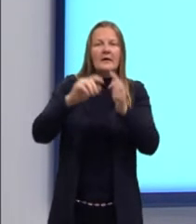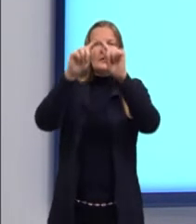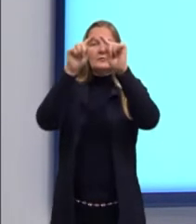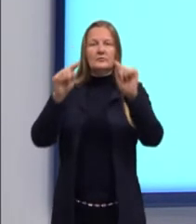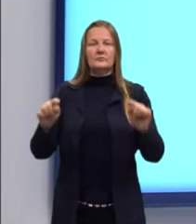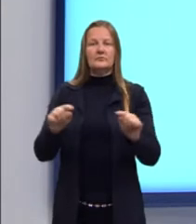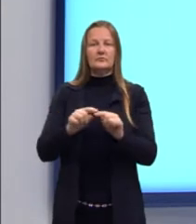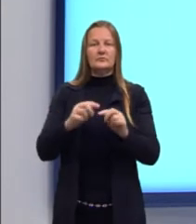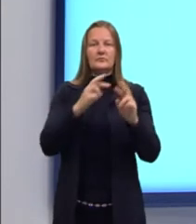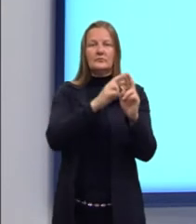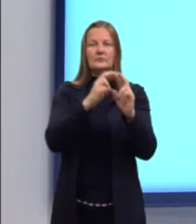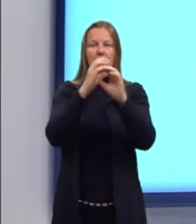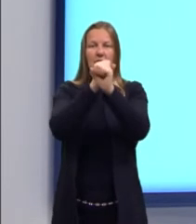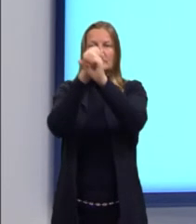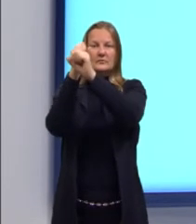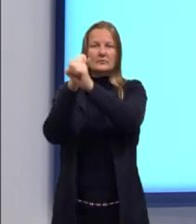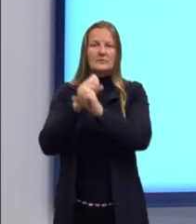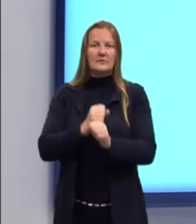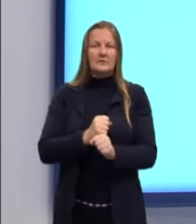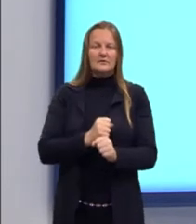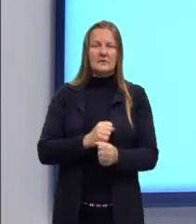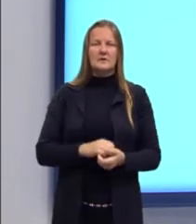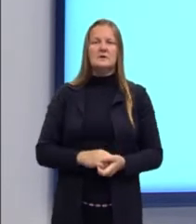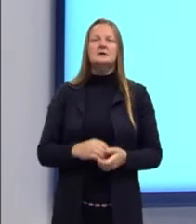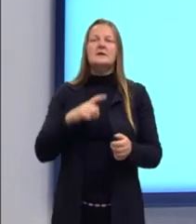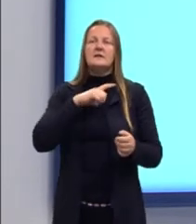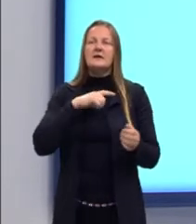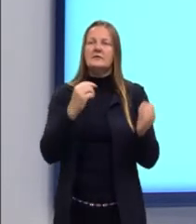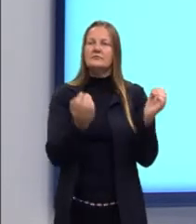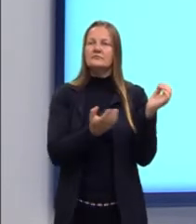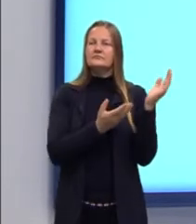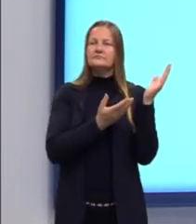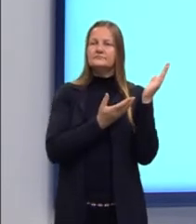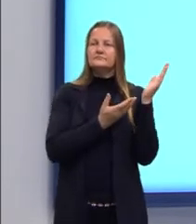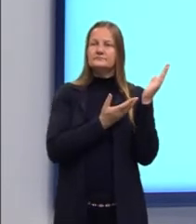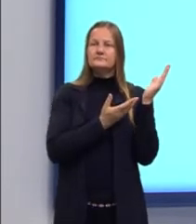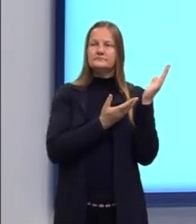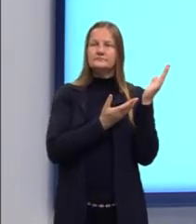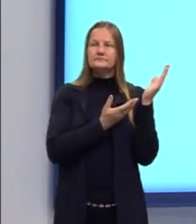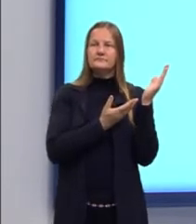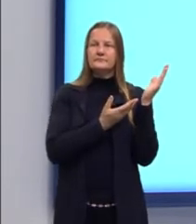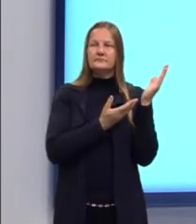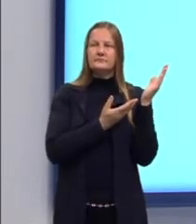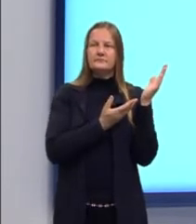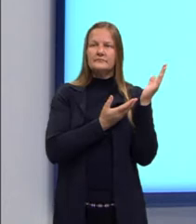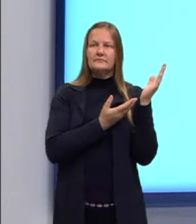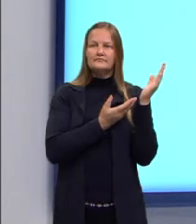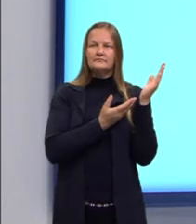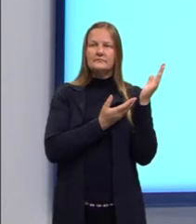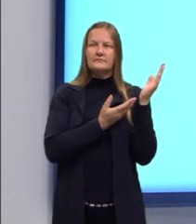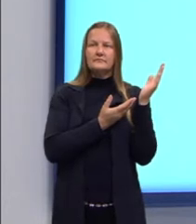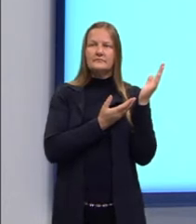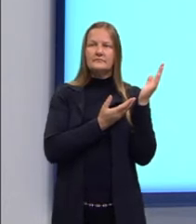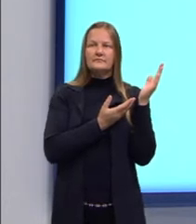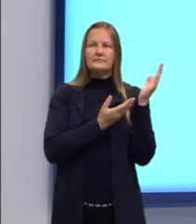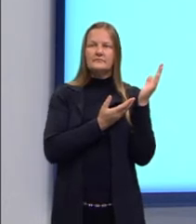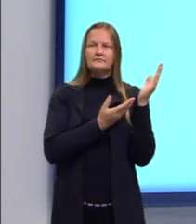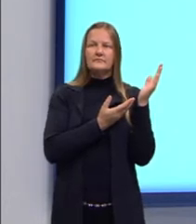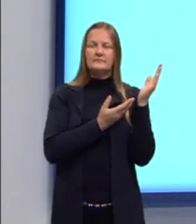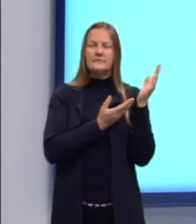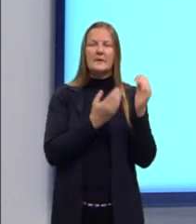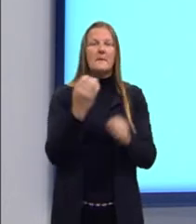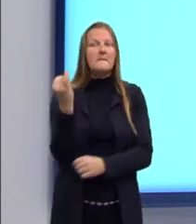intermediária então nós temos duas relações que são as chamadas relações